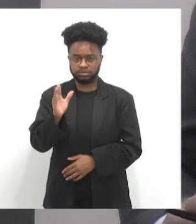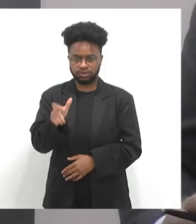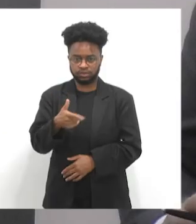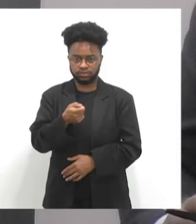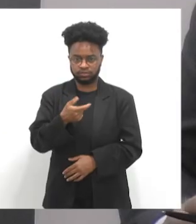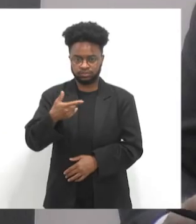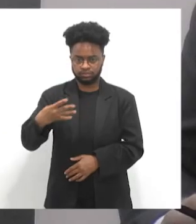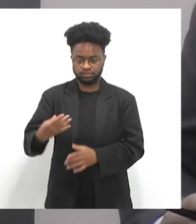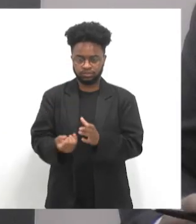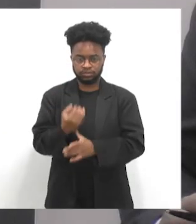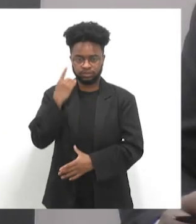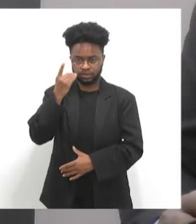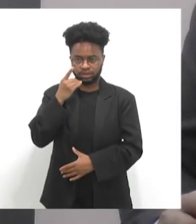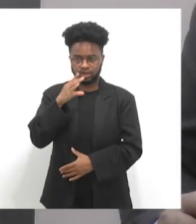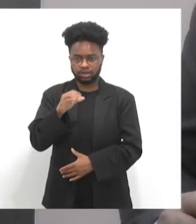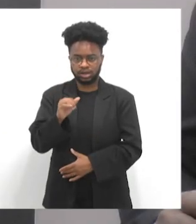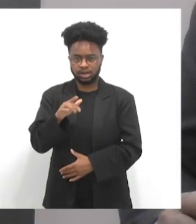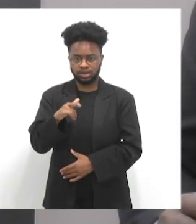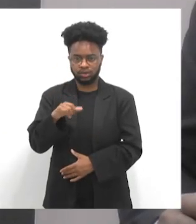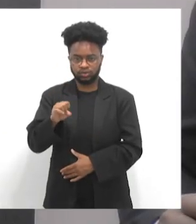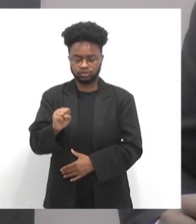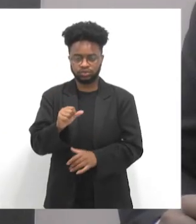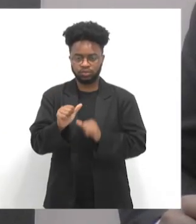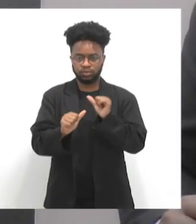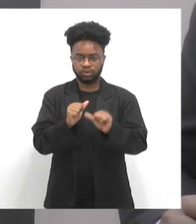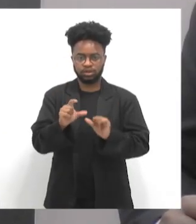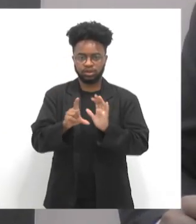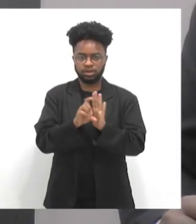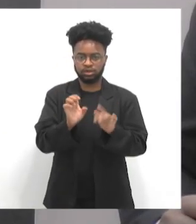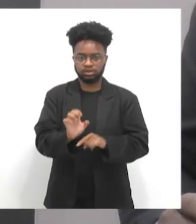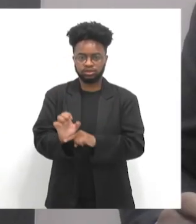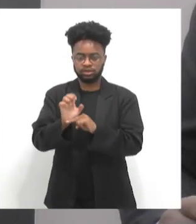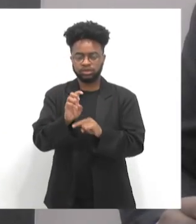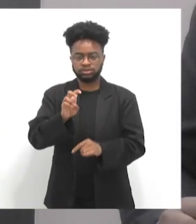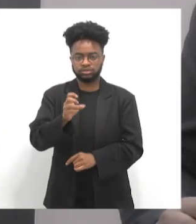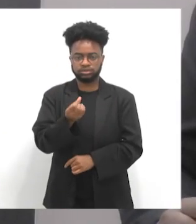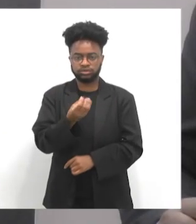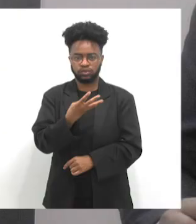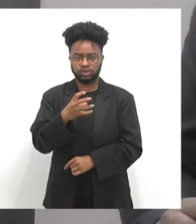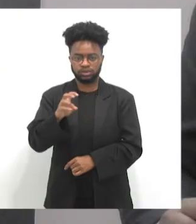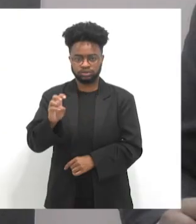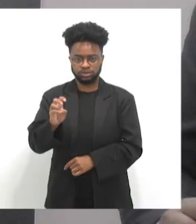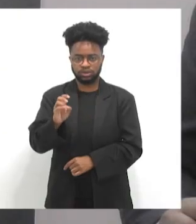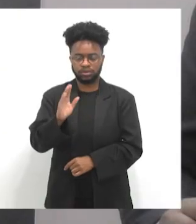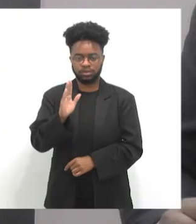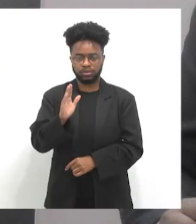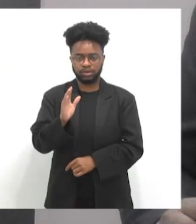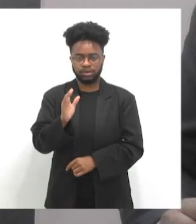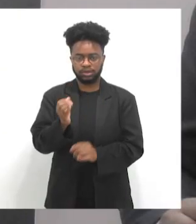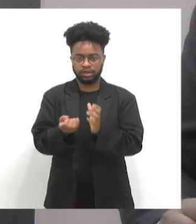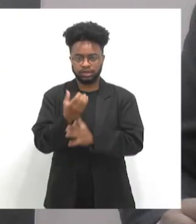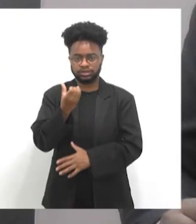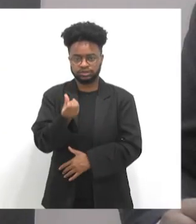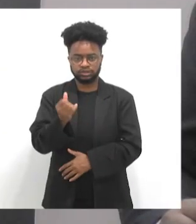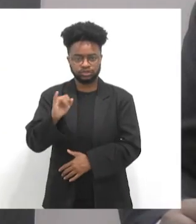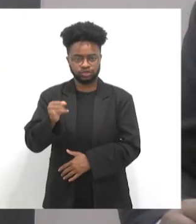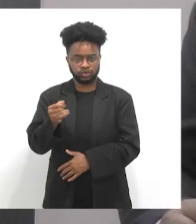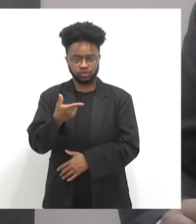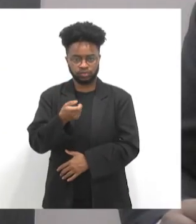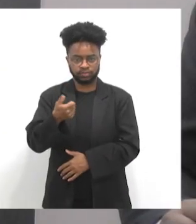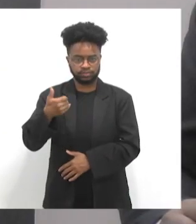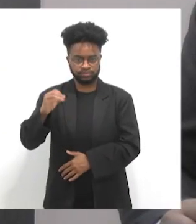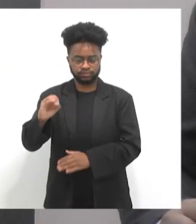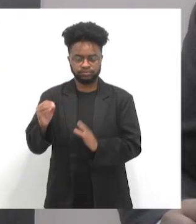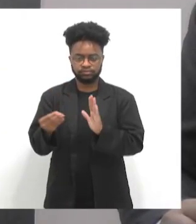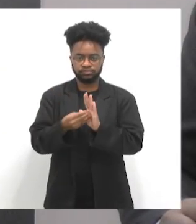de autoria do deputado Carlinhos BNH, que altera a lei estadual número 5.645, de 6 de janeiro de 2010, para incluir